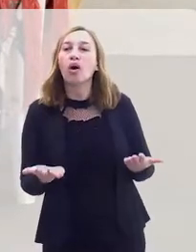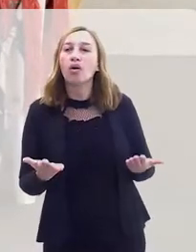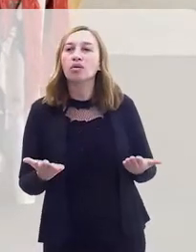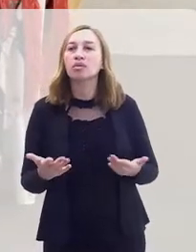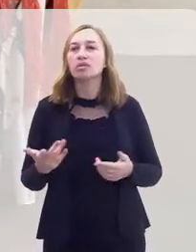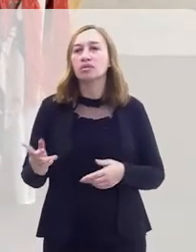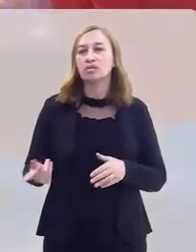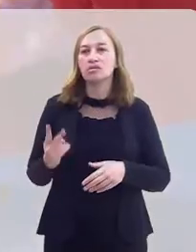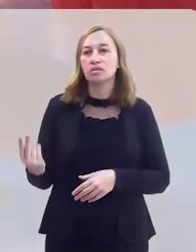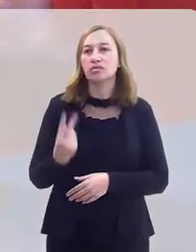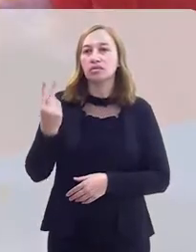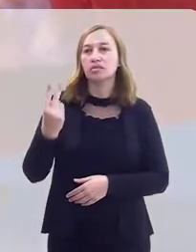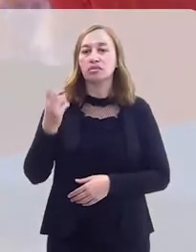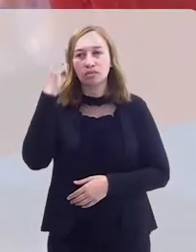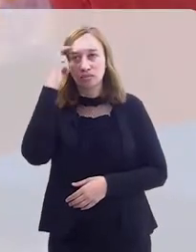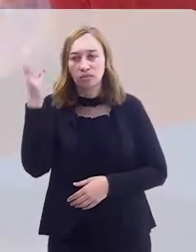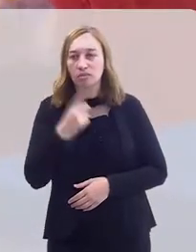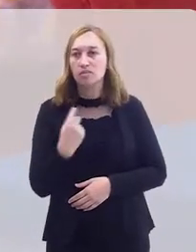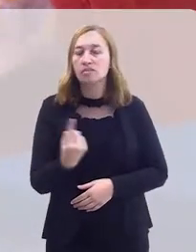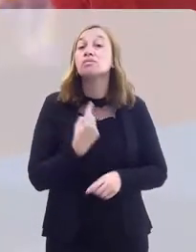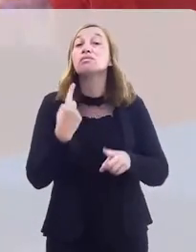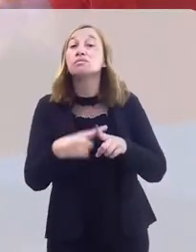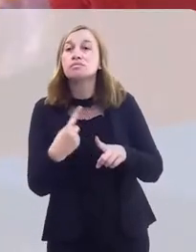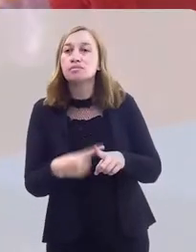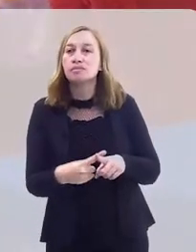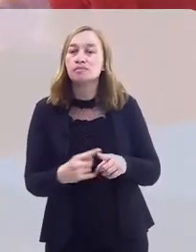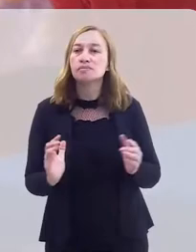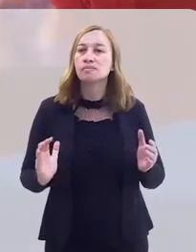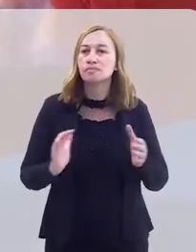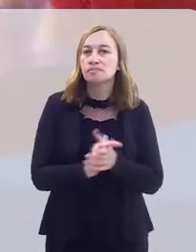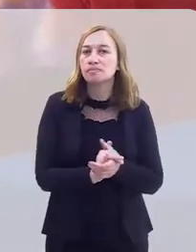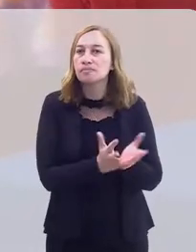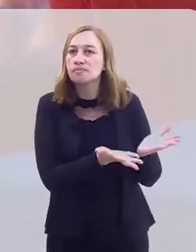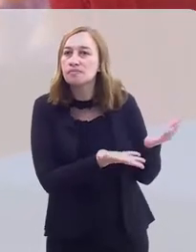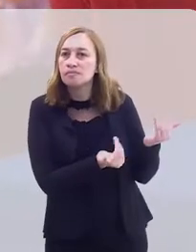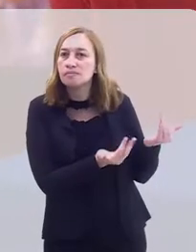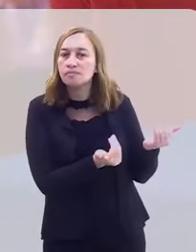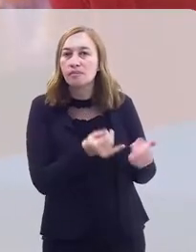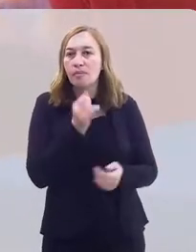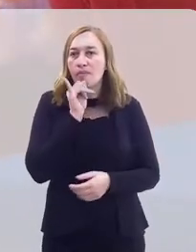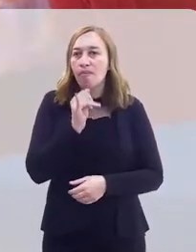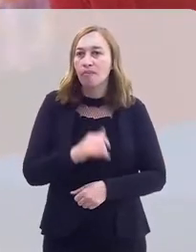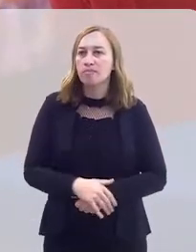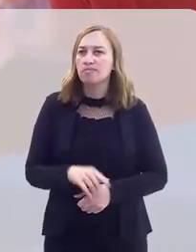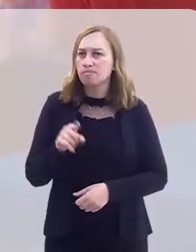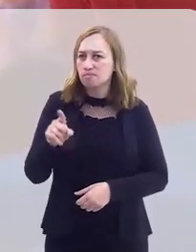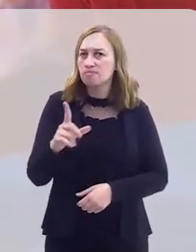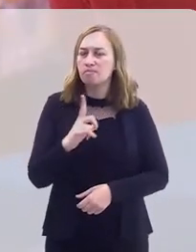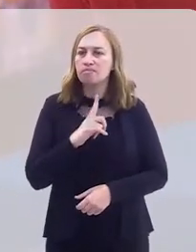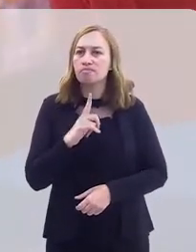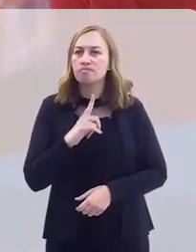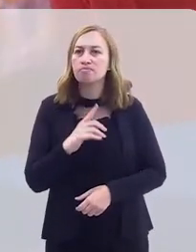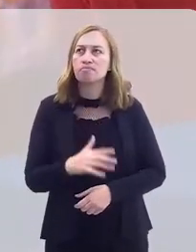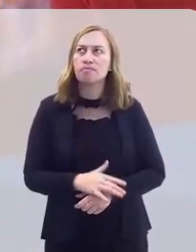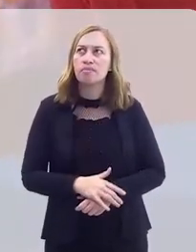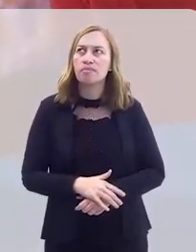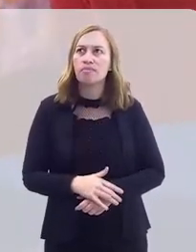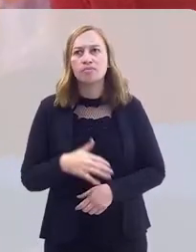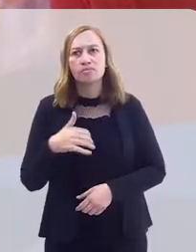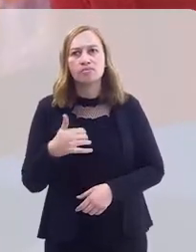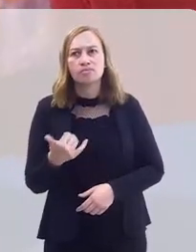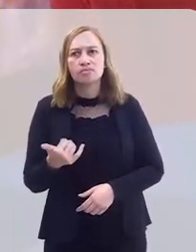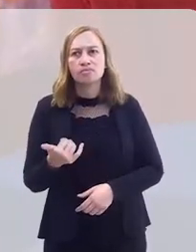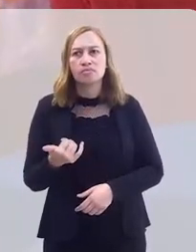Qual a idade, mais ou menos? Para preservar a nossa cultura. Por quê? Casando-se jovem, por exemplo, quando você